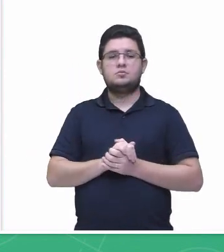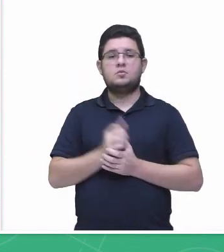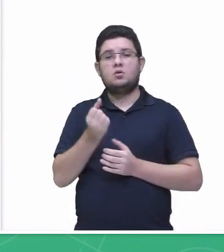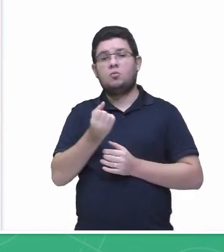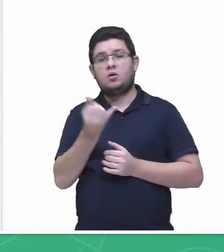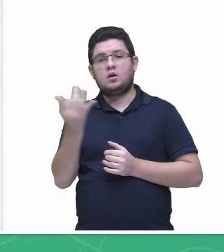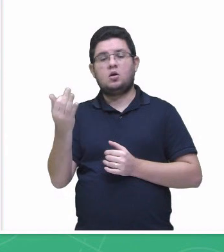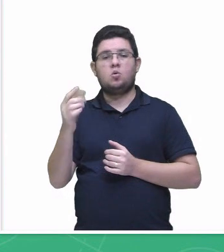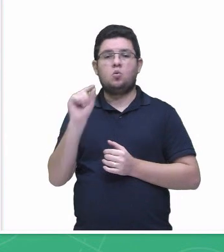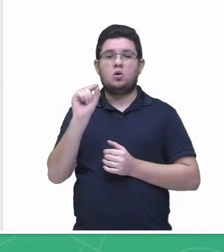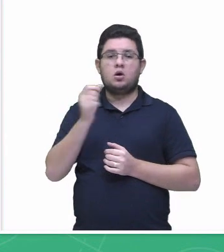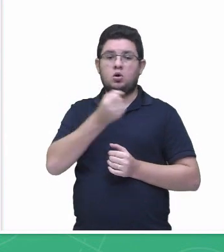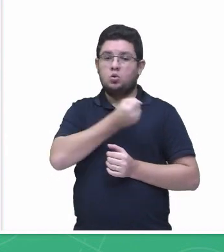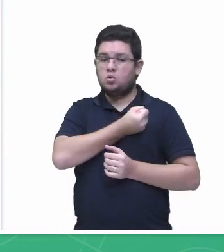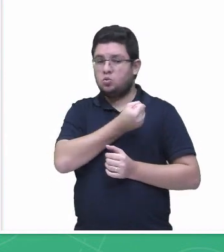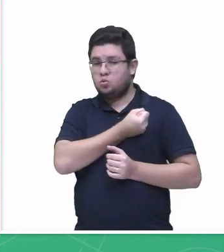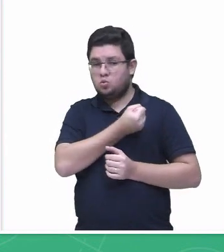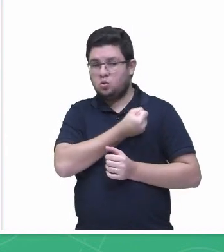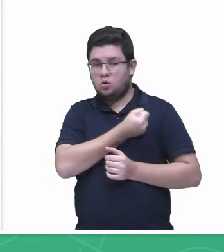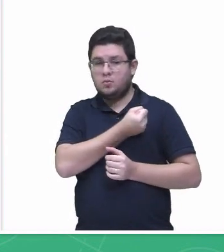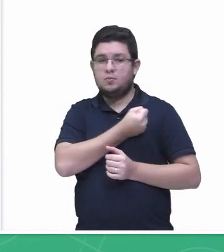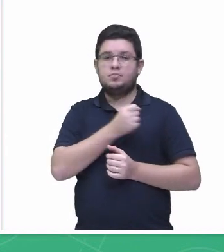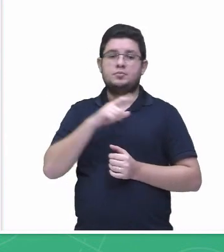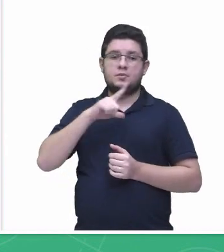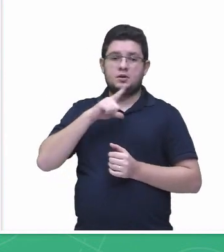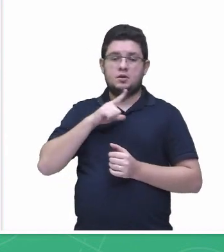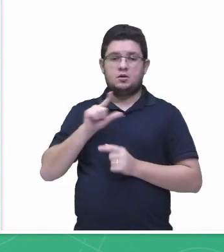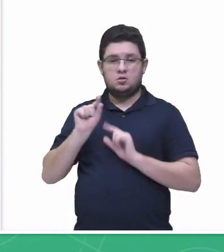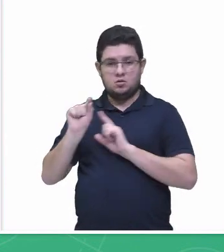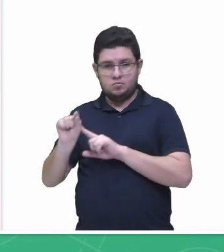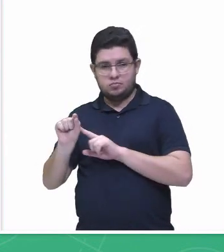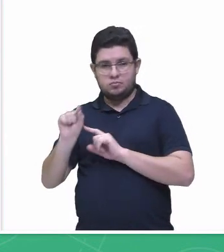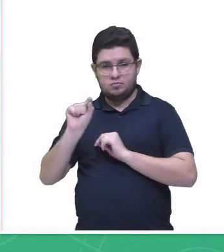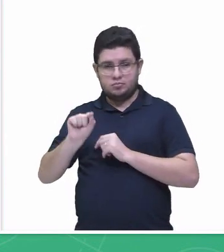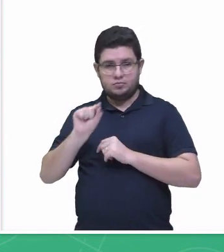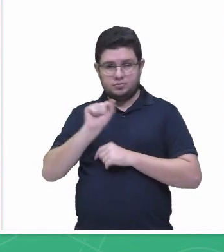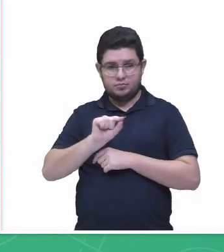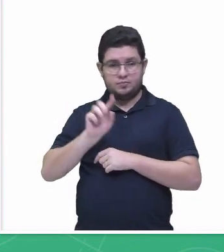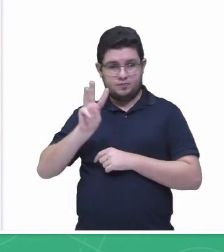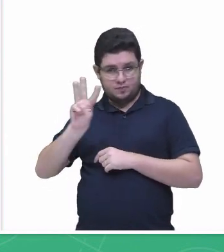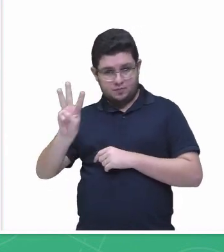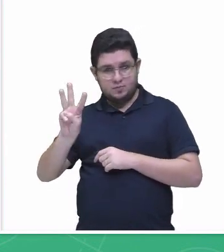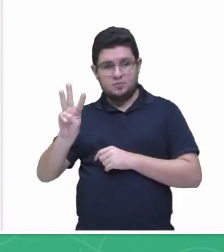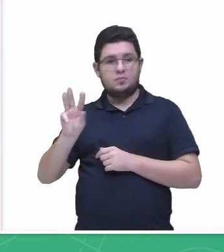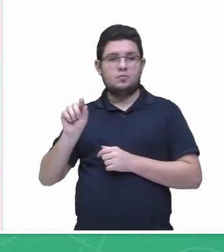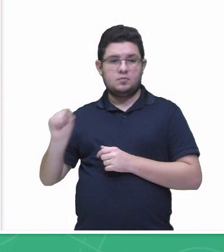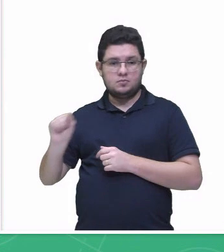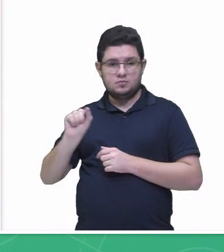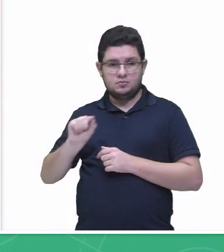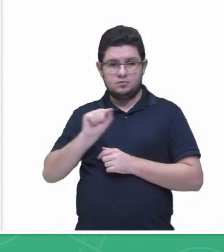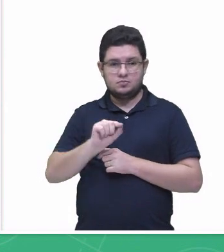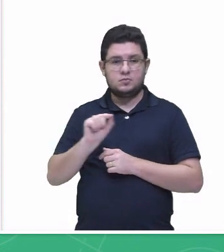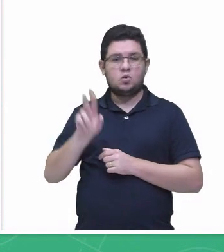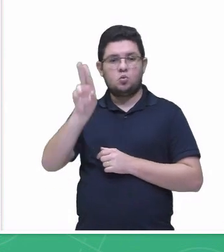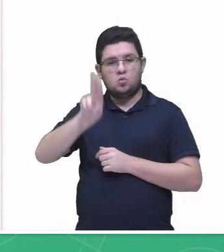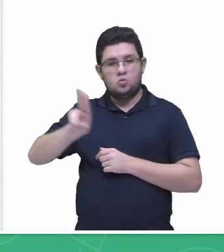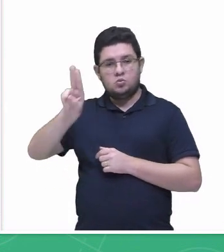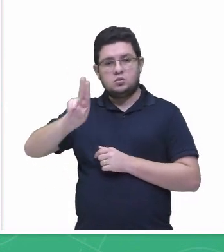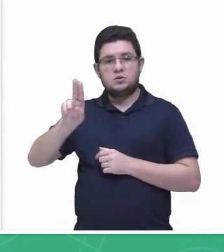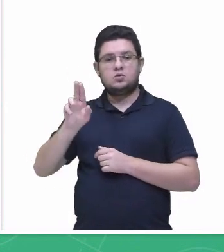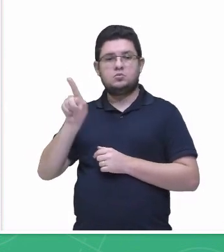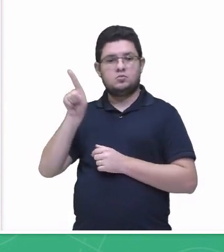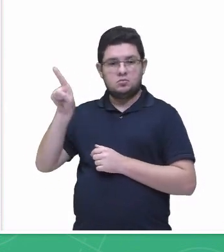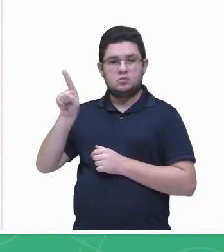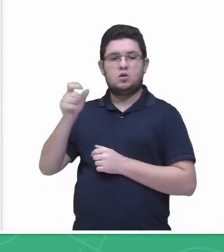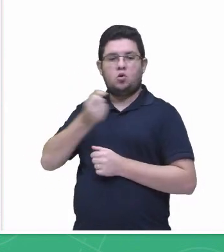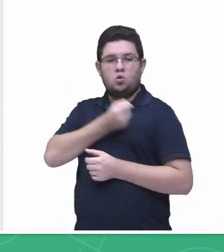algarismos distintos podemos formar empregando os caracteres 1, 3, 5, 6, 8 e 9? Detalhe